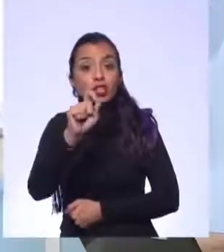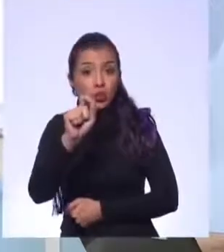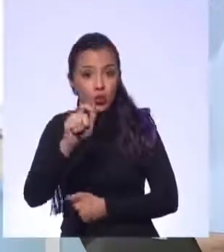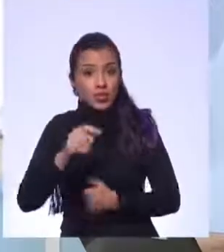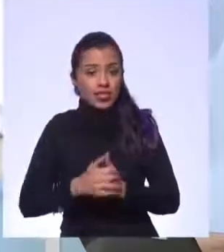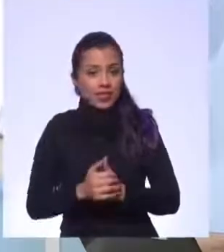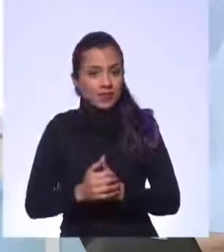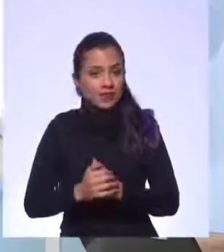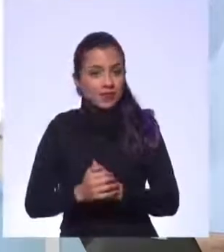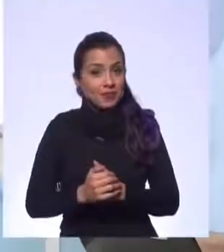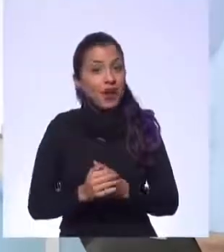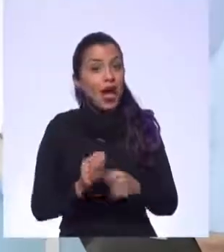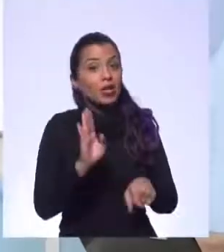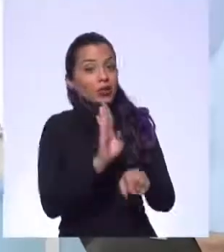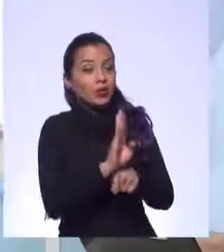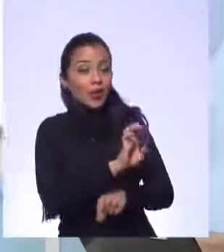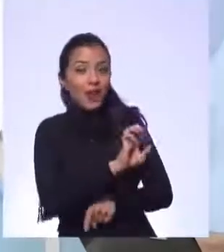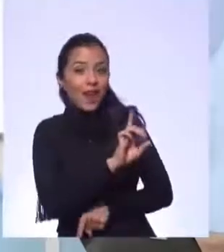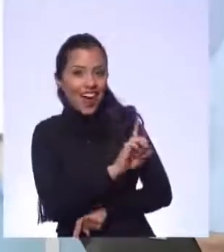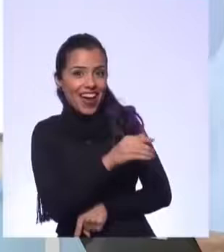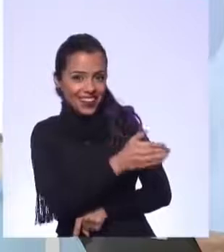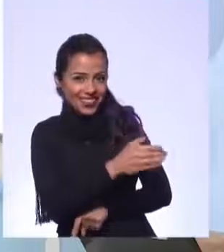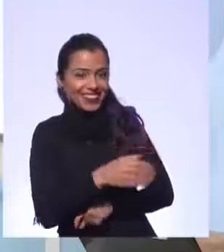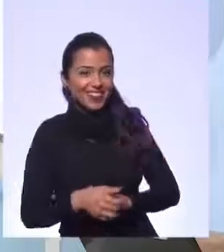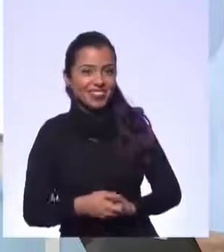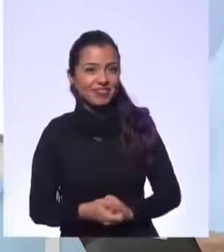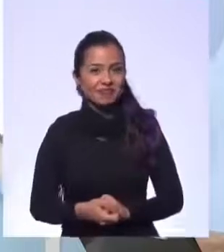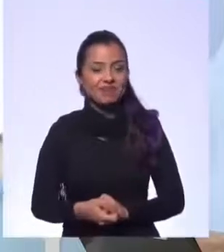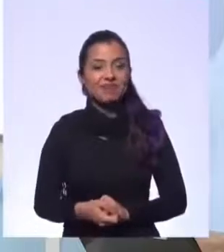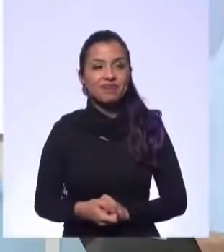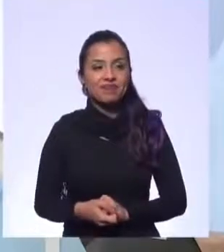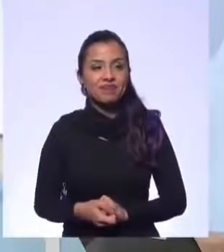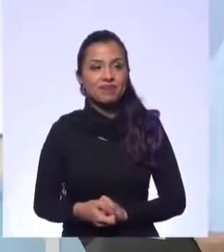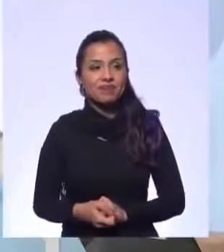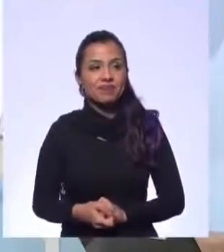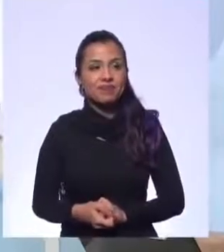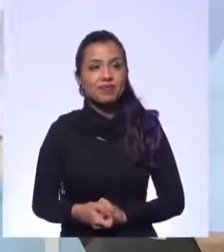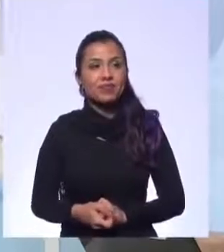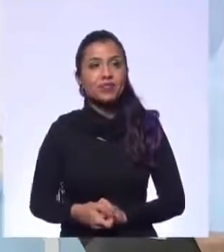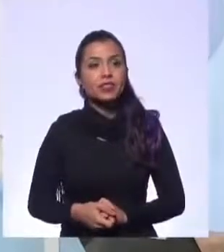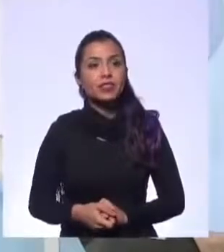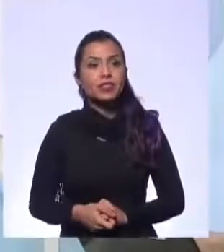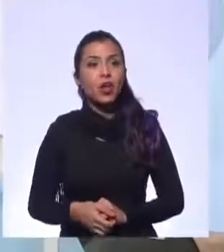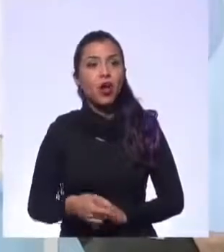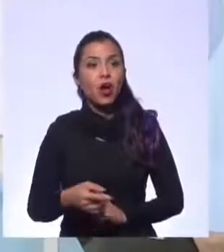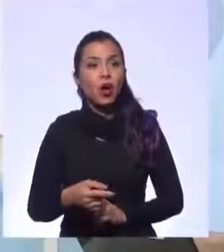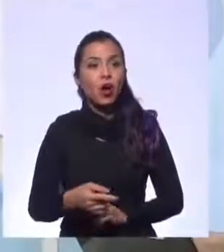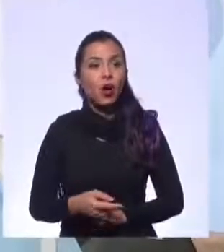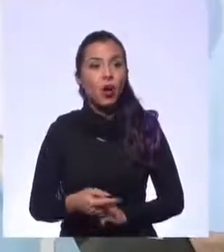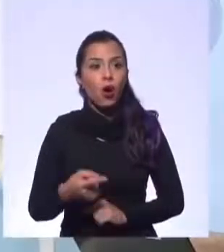ajudar o Teacher Ed aqui, né, vocês vão ajudar ele e vocês vão colocar as respostas assim, ó.